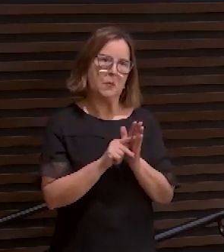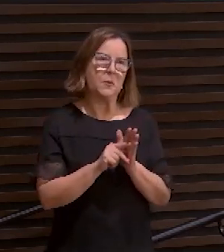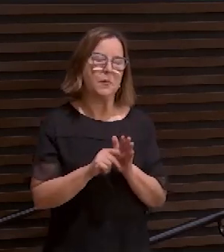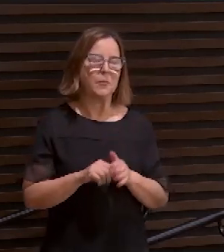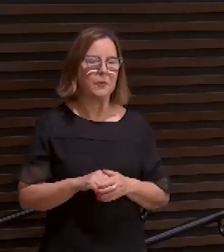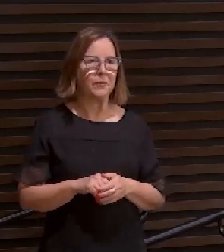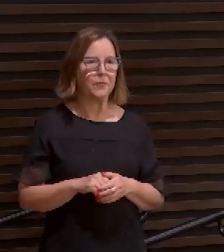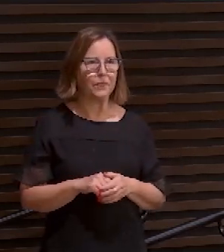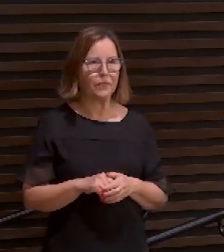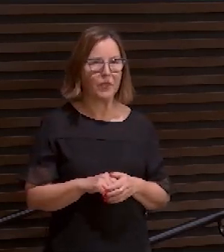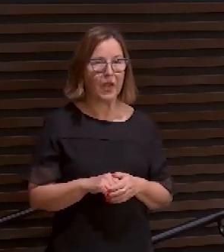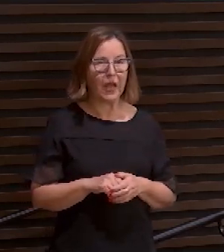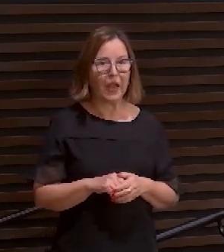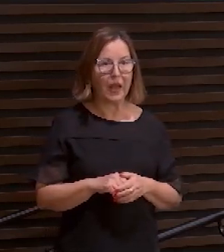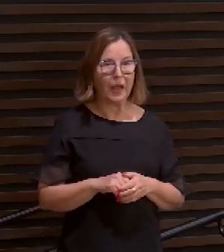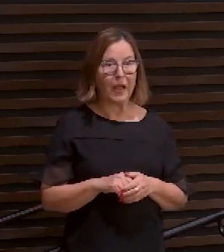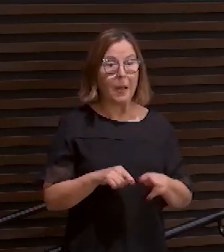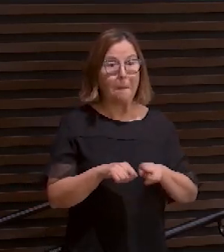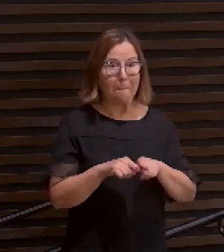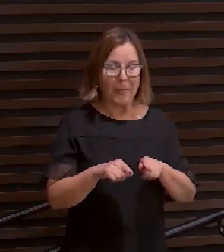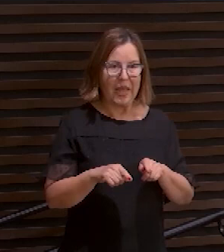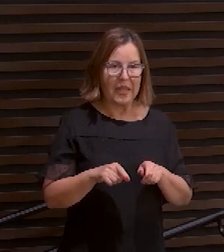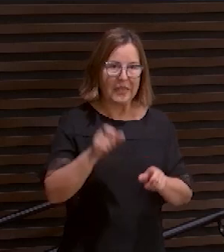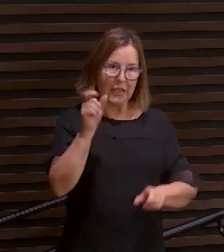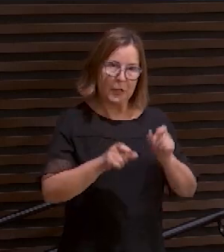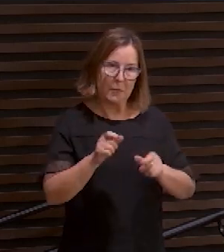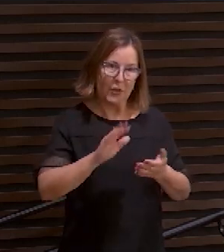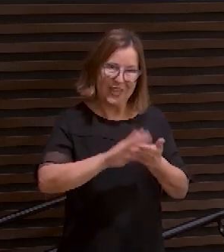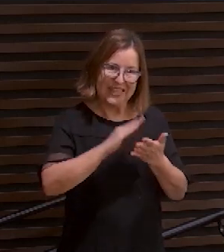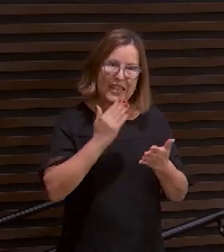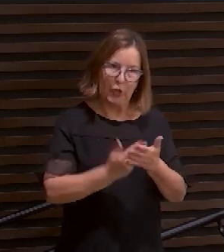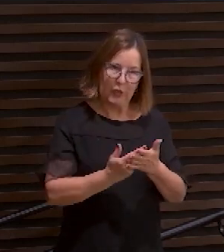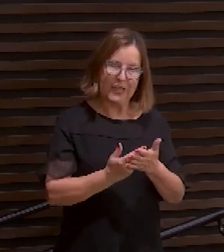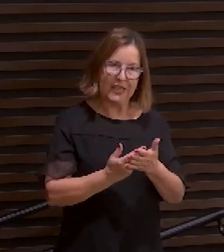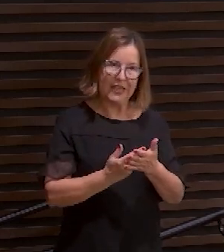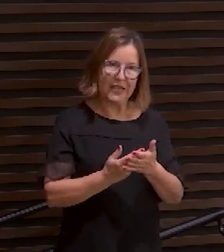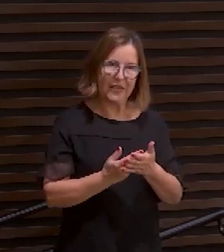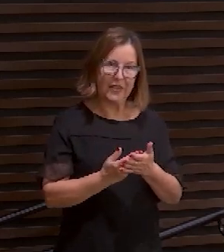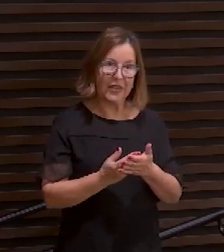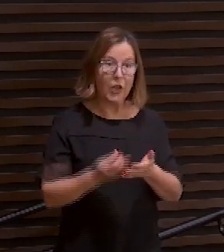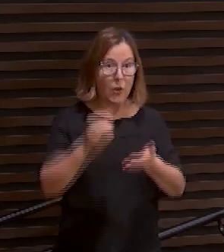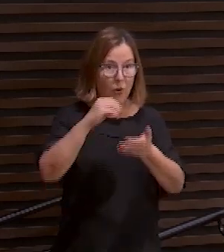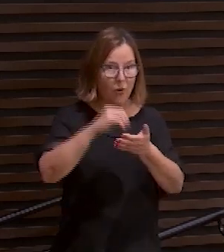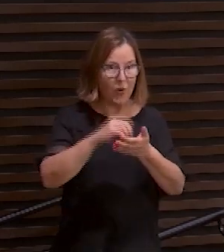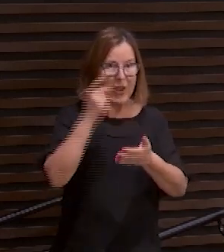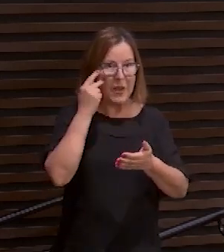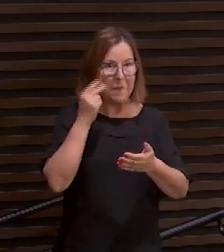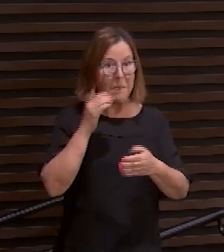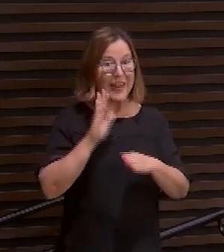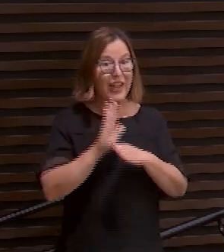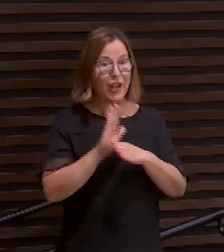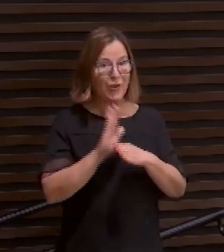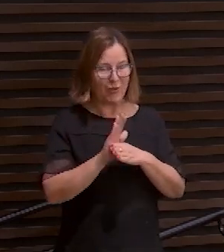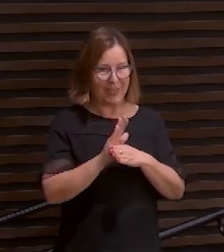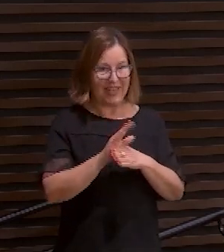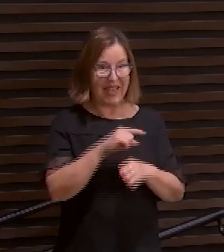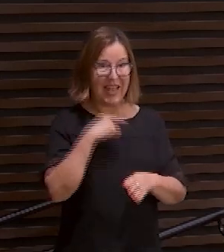Foram os tradutores que puseram para ajudar a gente a